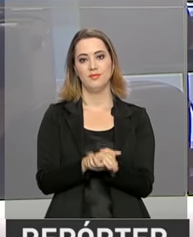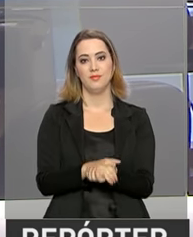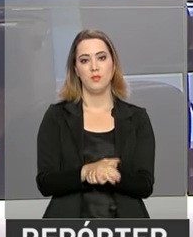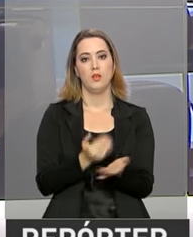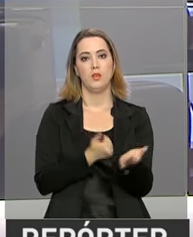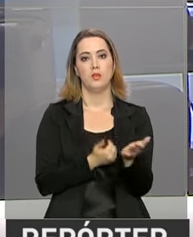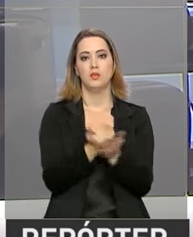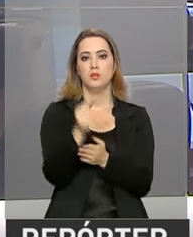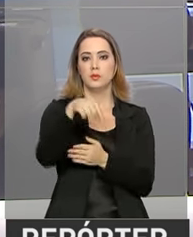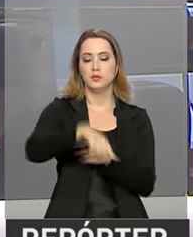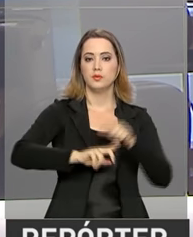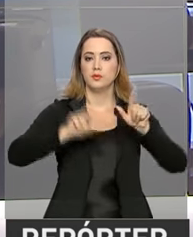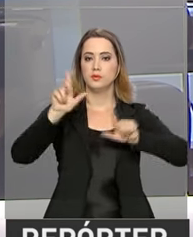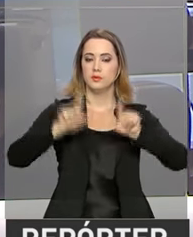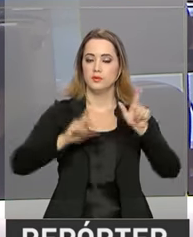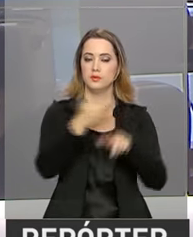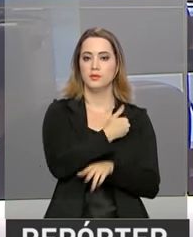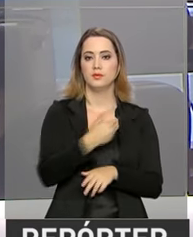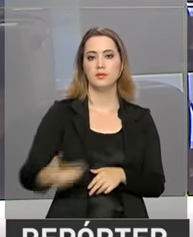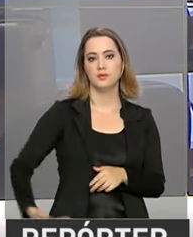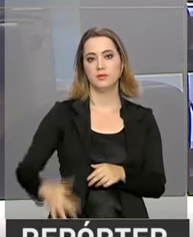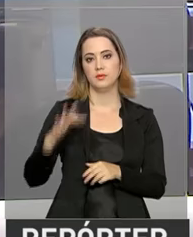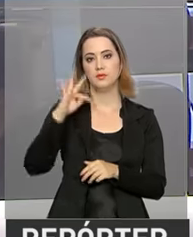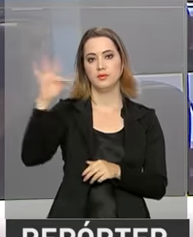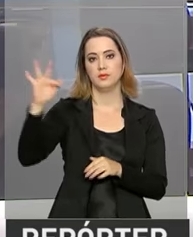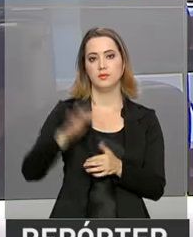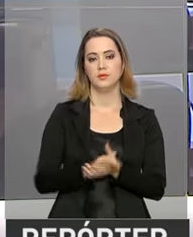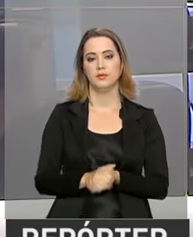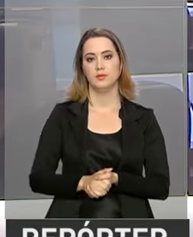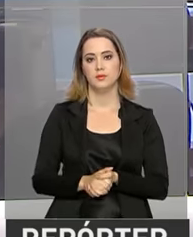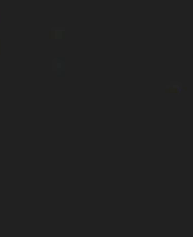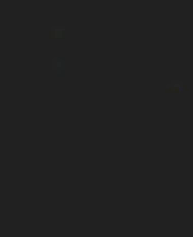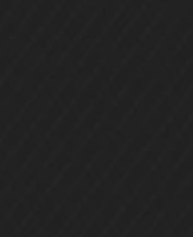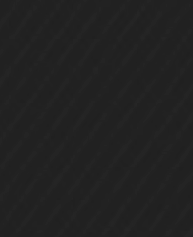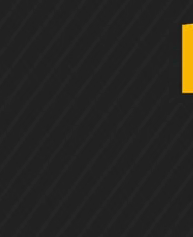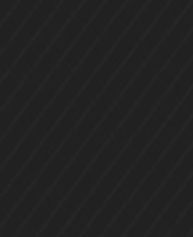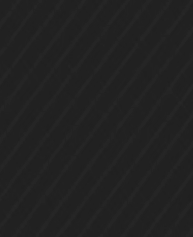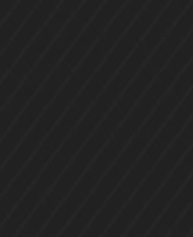NBR Continue com a gente NBR a TV do Governo